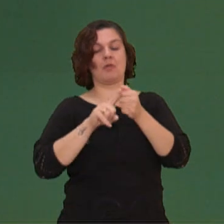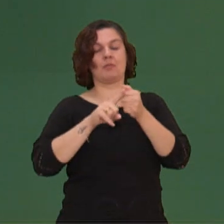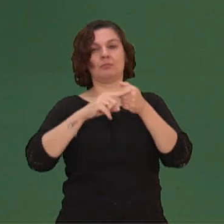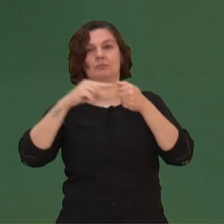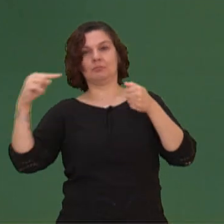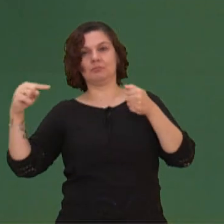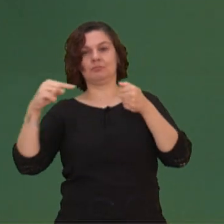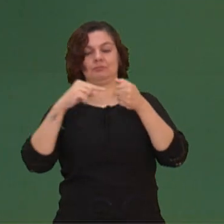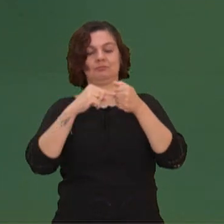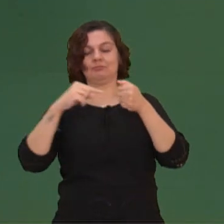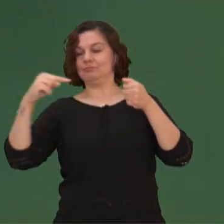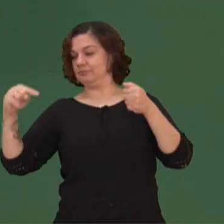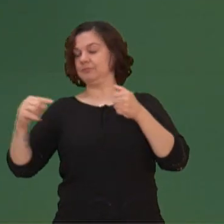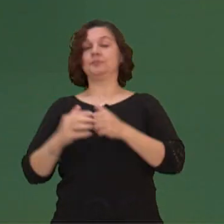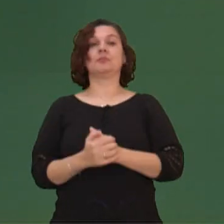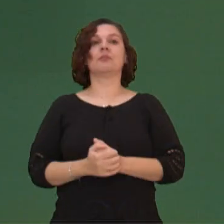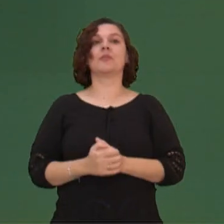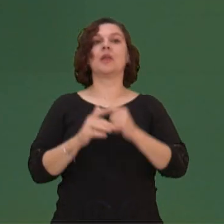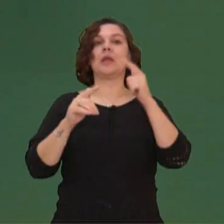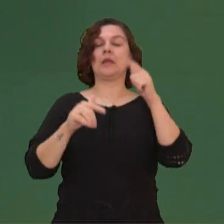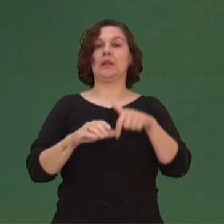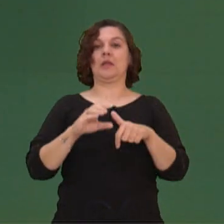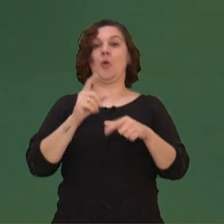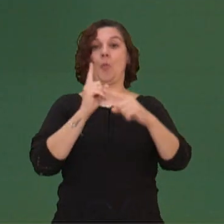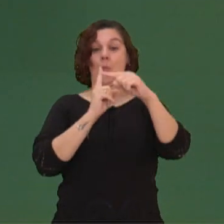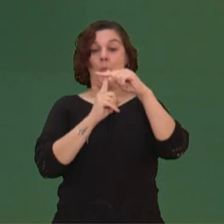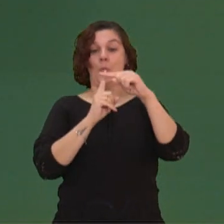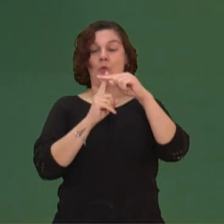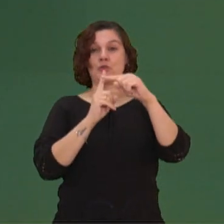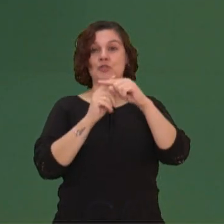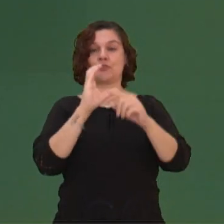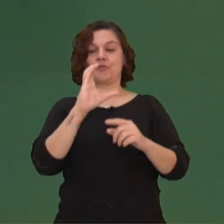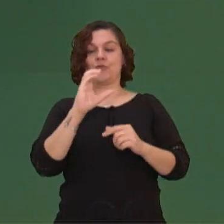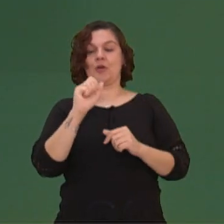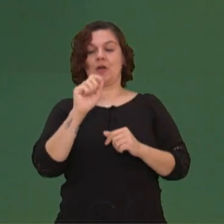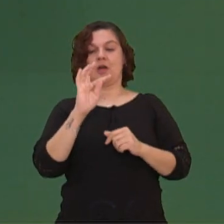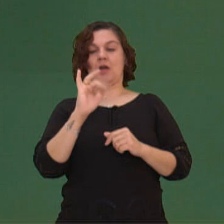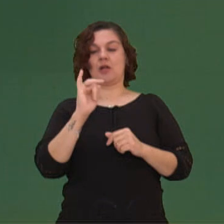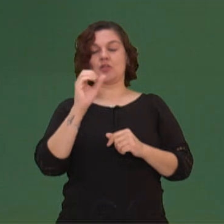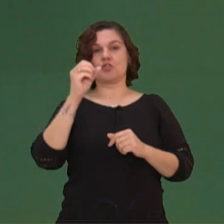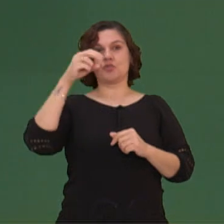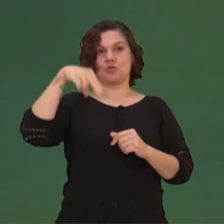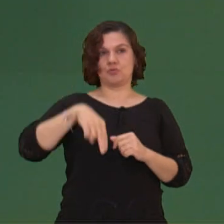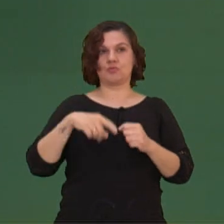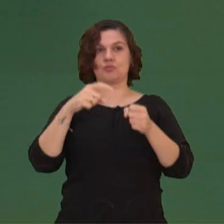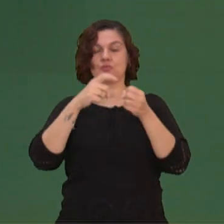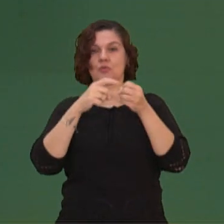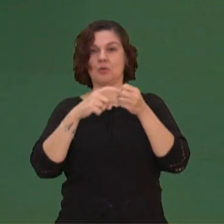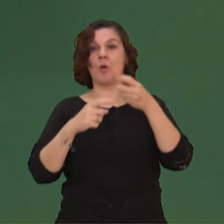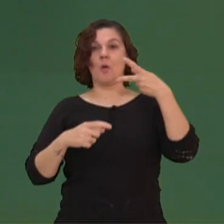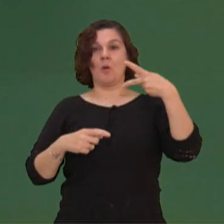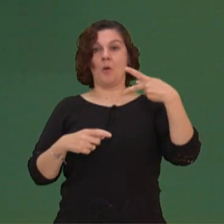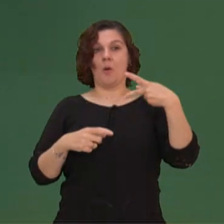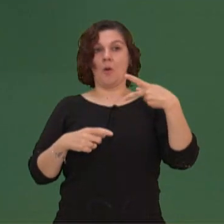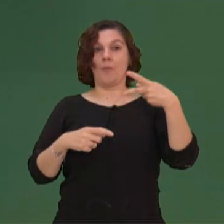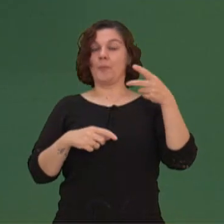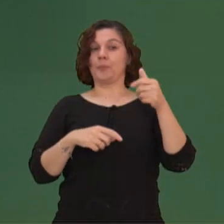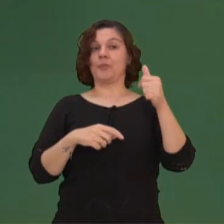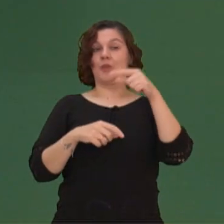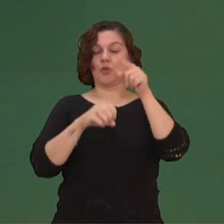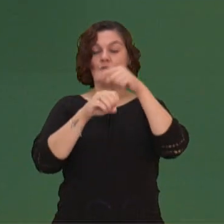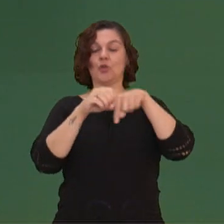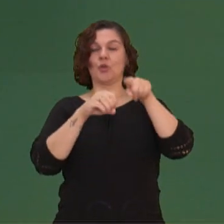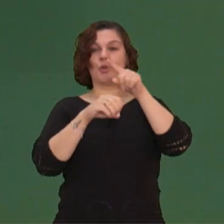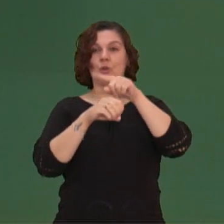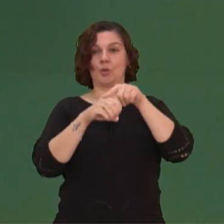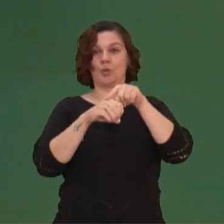positivo. Íons positivos nós chamamos de cátion. Número atômico 11 tem 11 prótons.